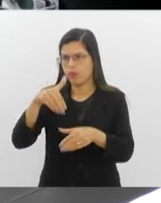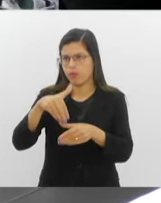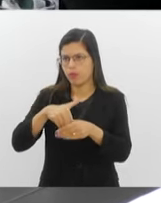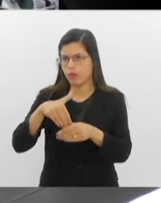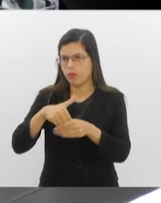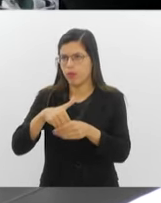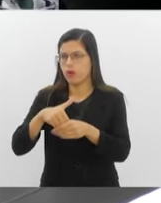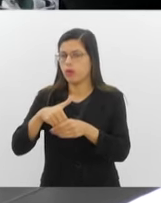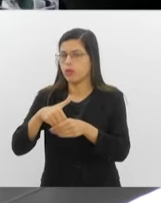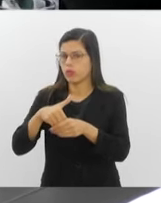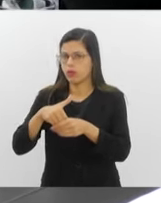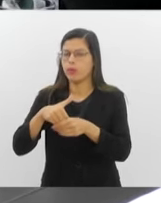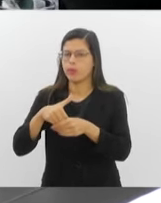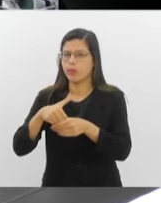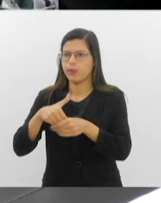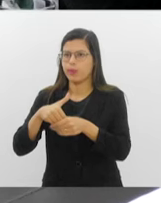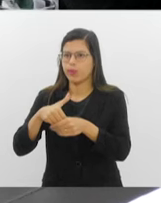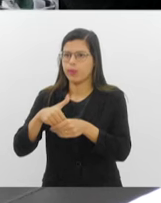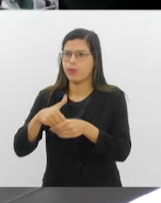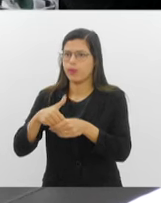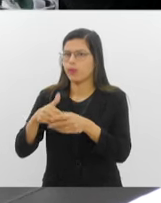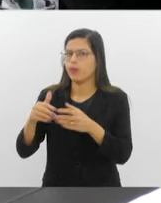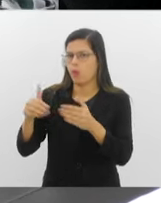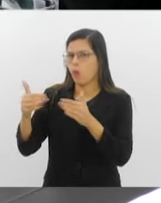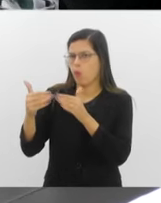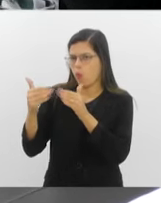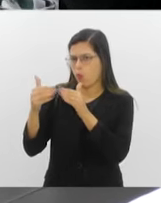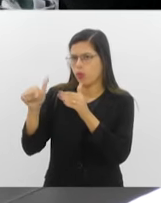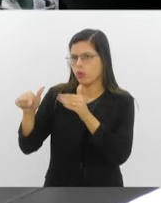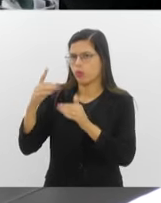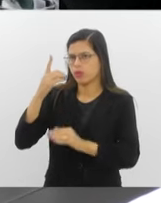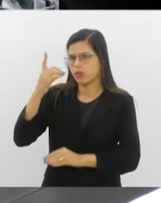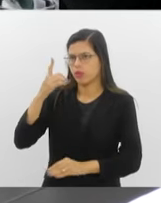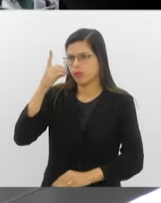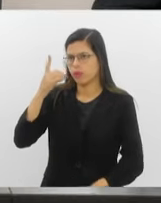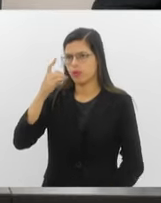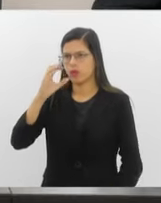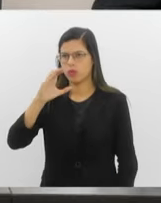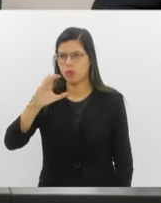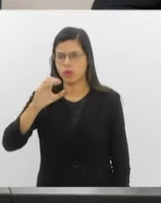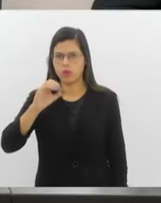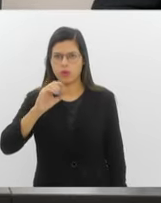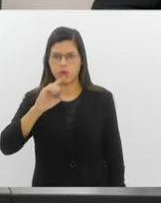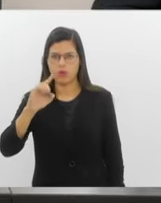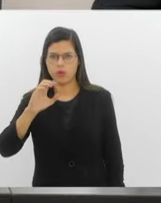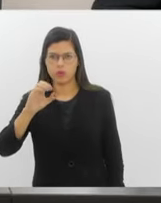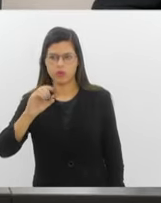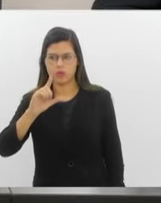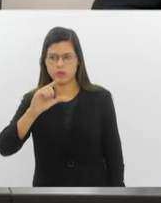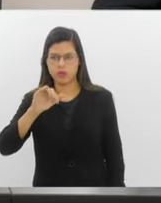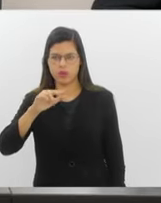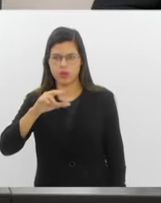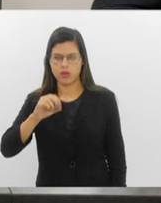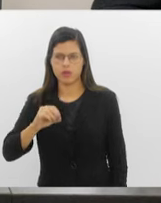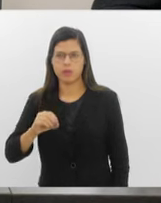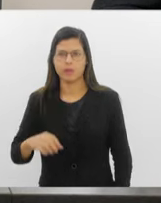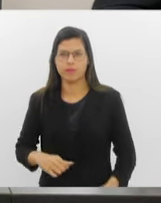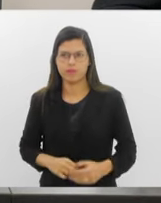dar o voto na forma como apresentou o deputado Vinícius Cozzolino. Então, vamos chamar os trabalhos à ordem, retificando pela alteração do voto.